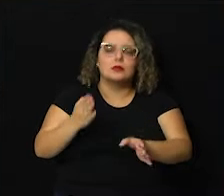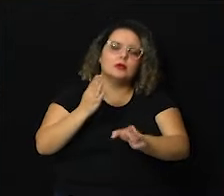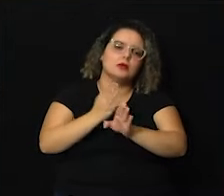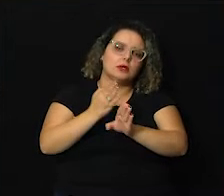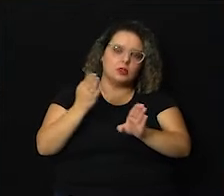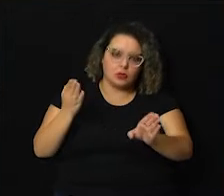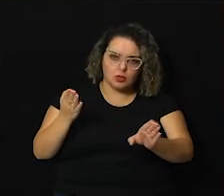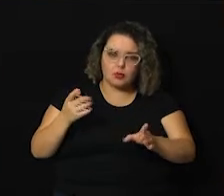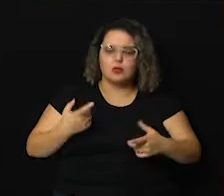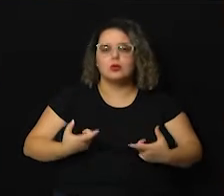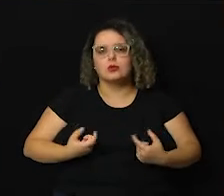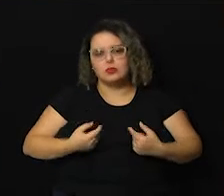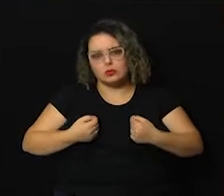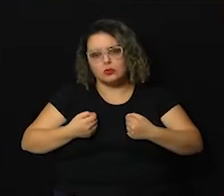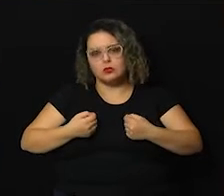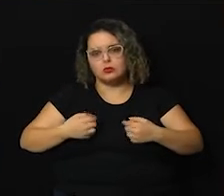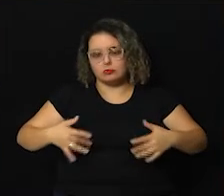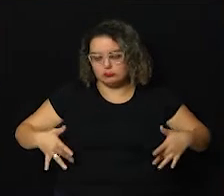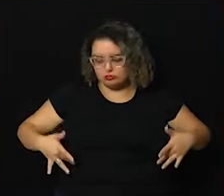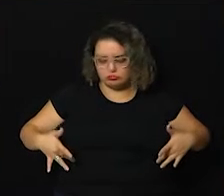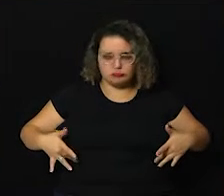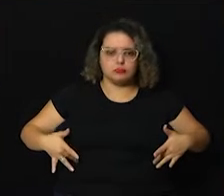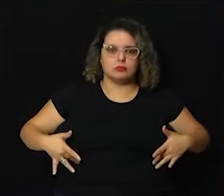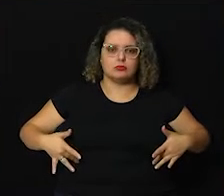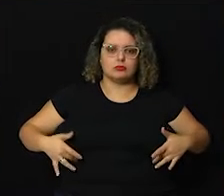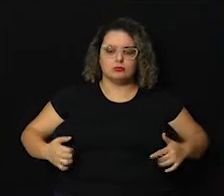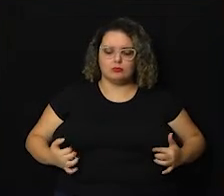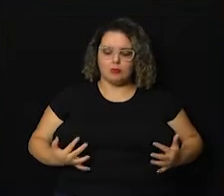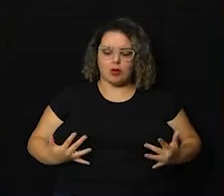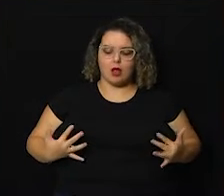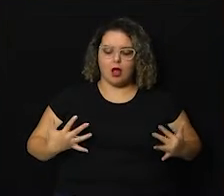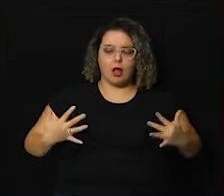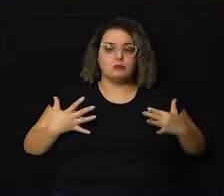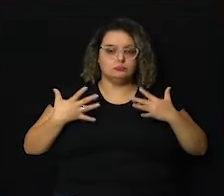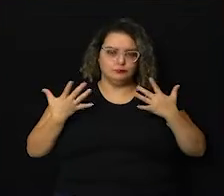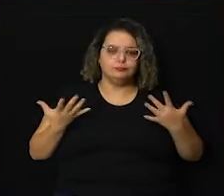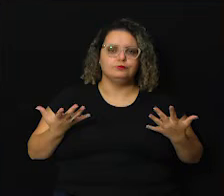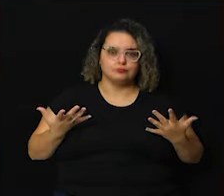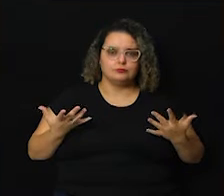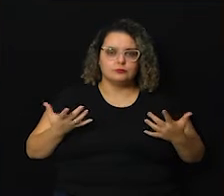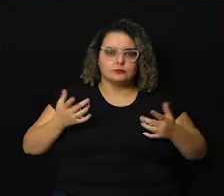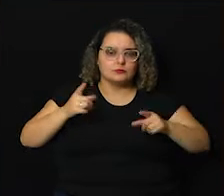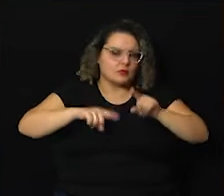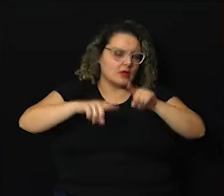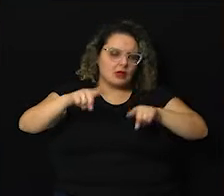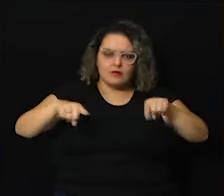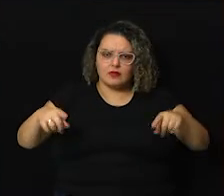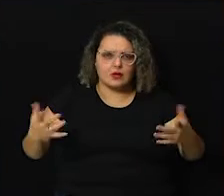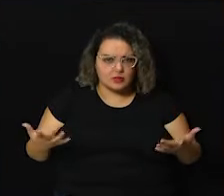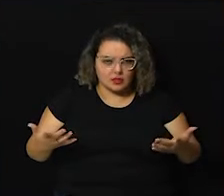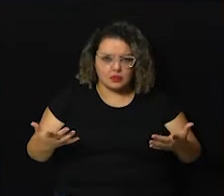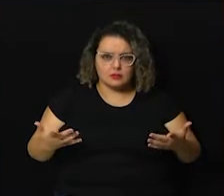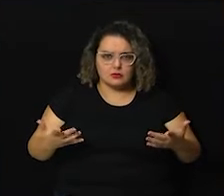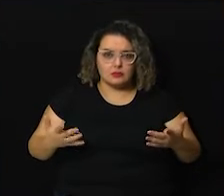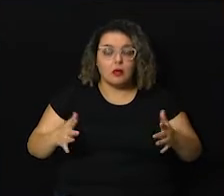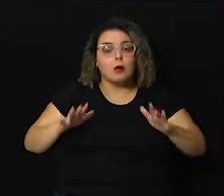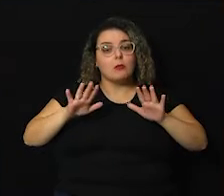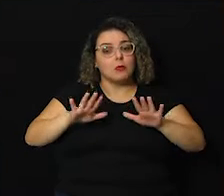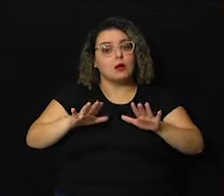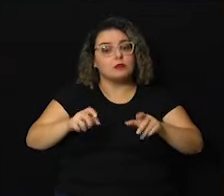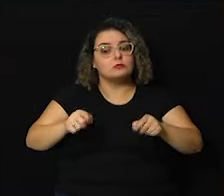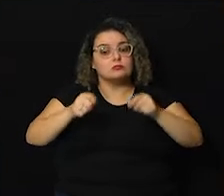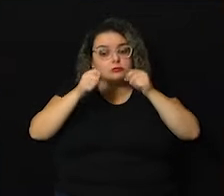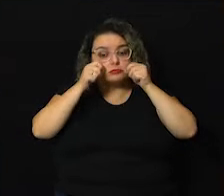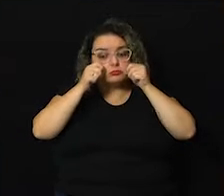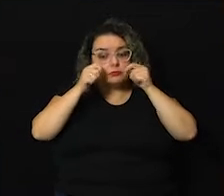acaba encontrando um câncer renal, que seria a origem dessas metástases. Então, veja, é muito variado isso, mas a gente tem que